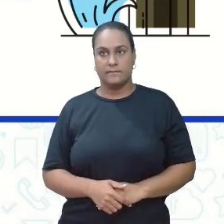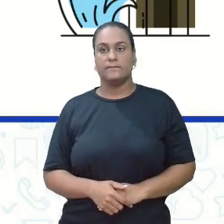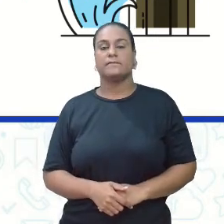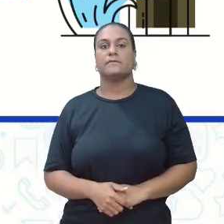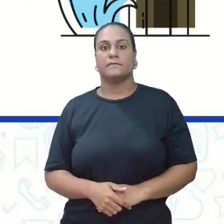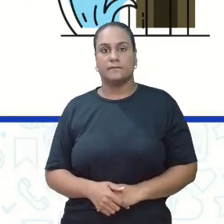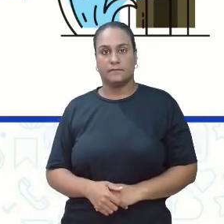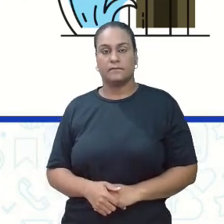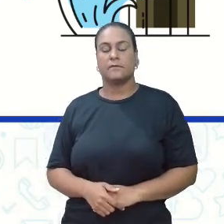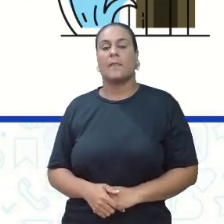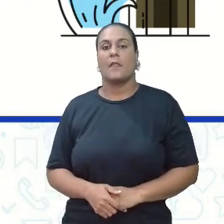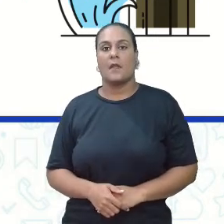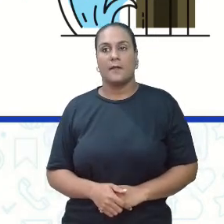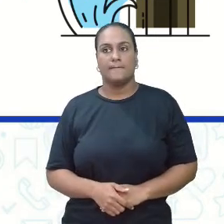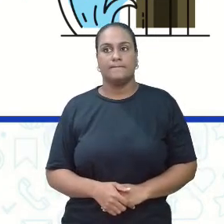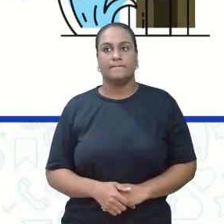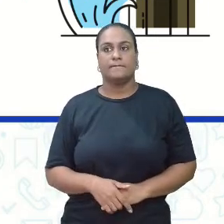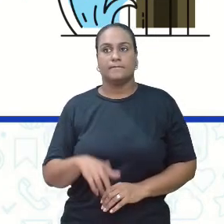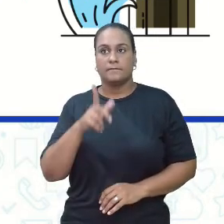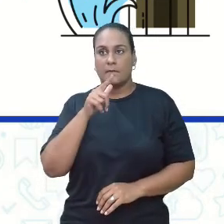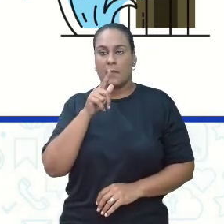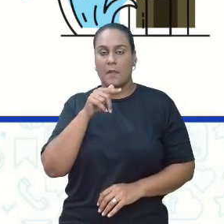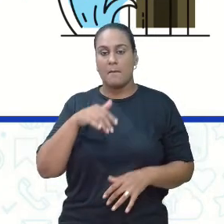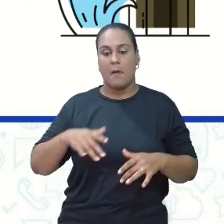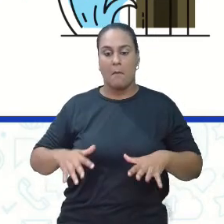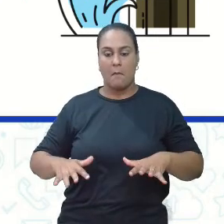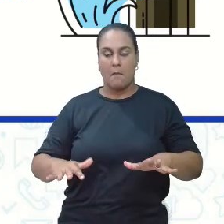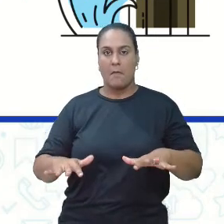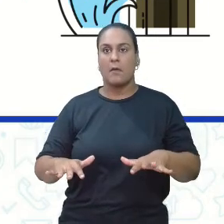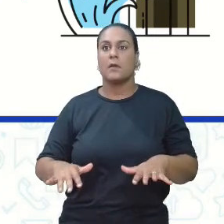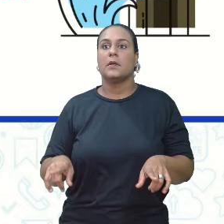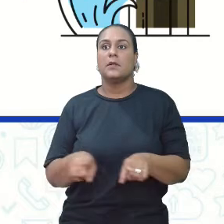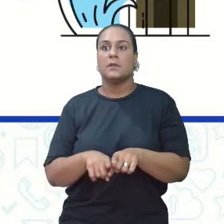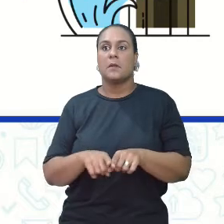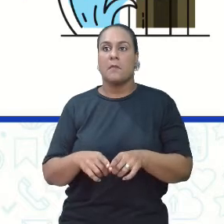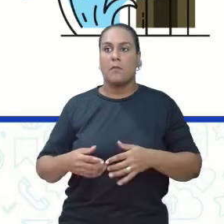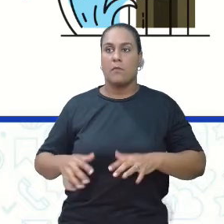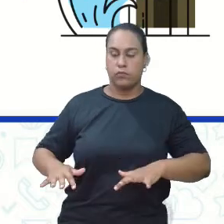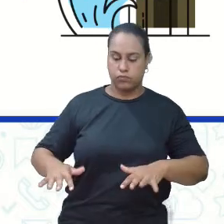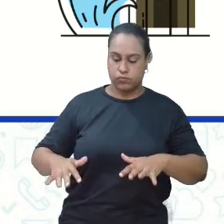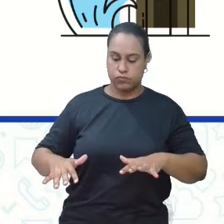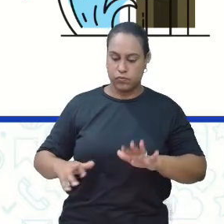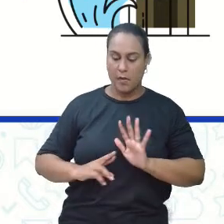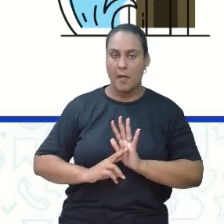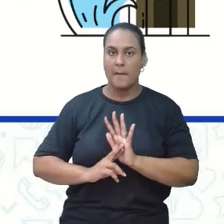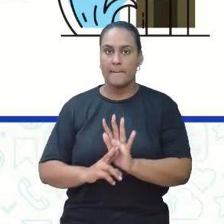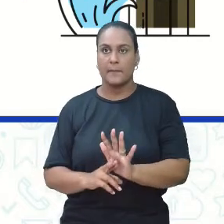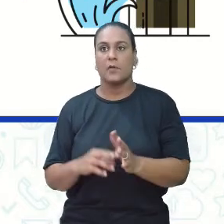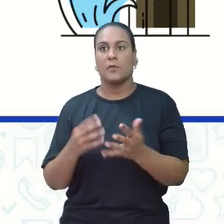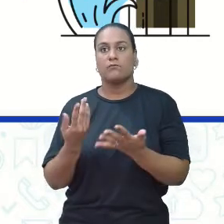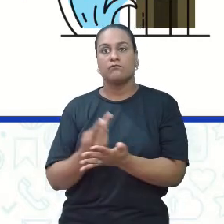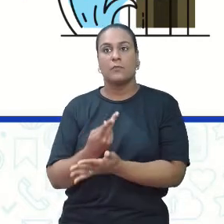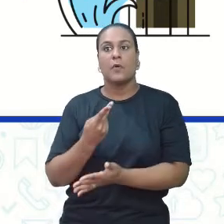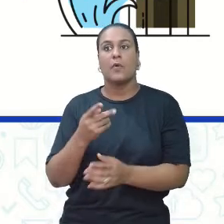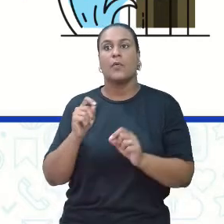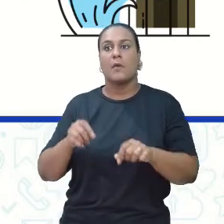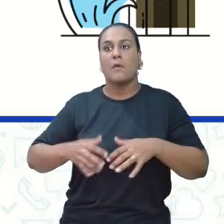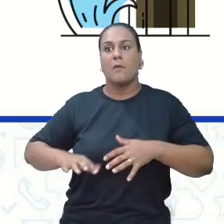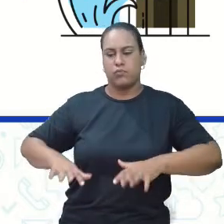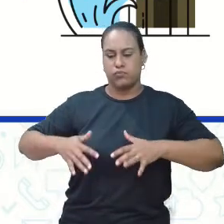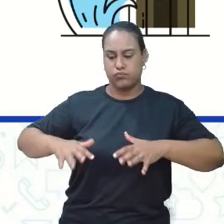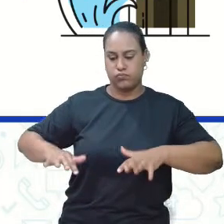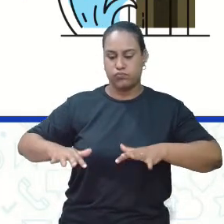áreas dos oceanos, exatamente. Também chamado de abalos sísmicos, representam fenômenos de